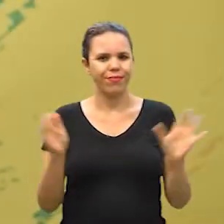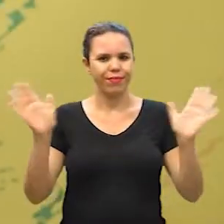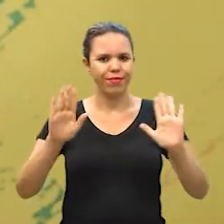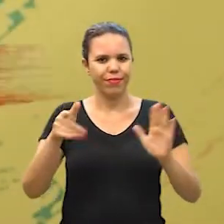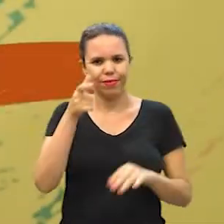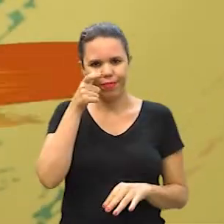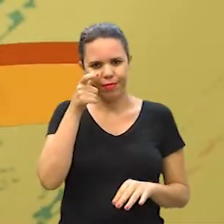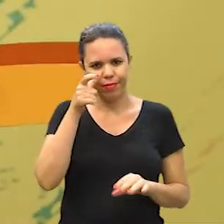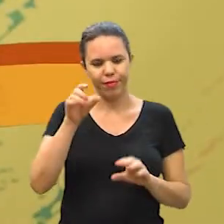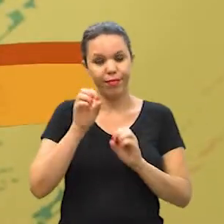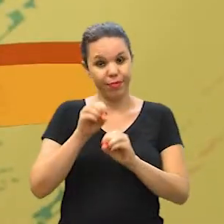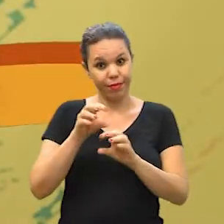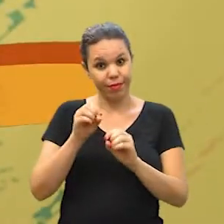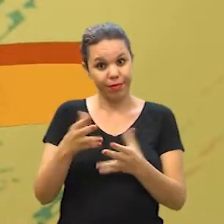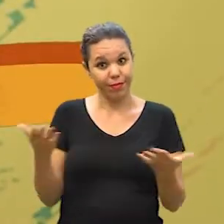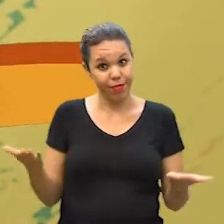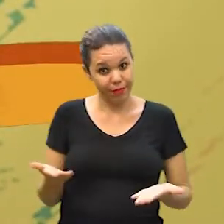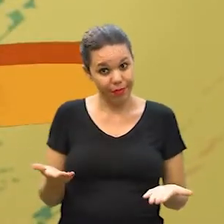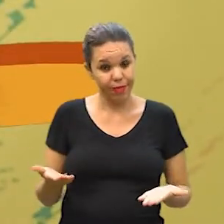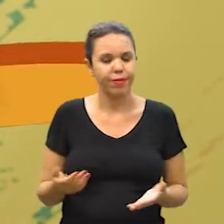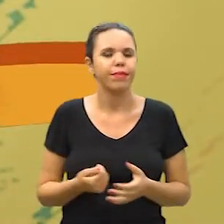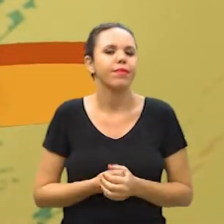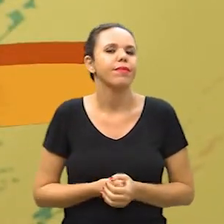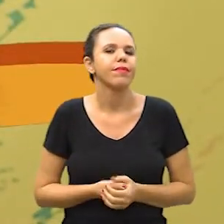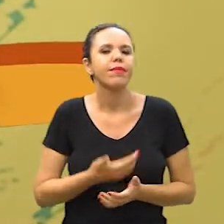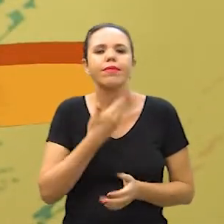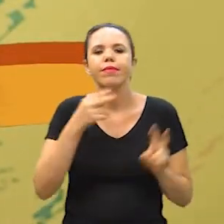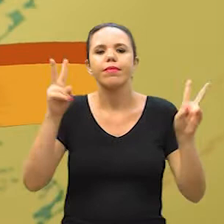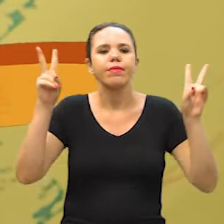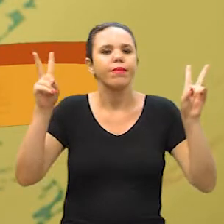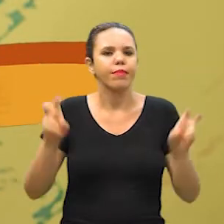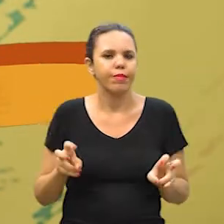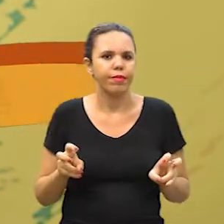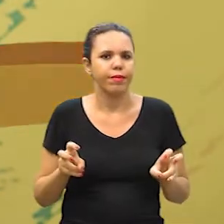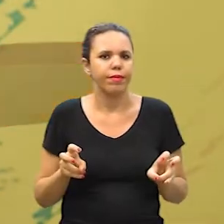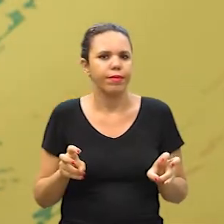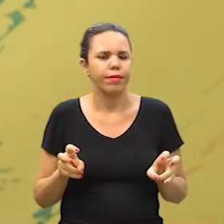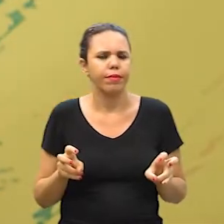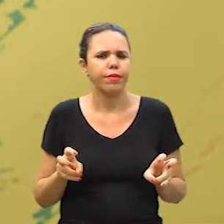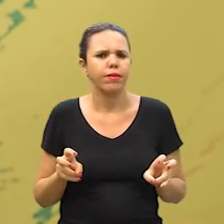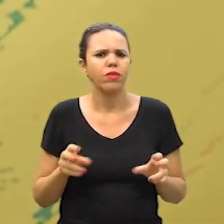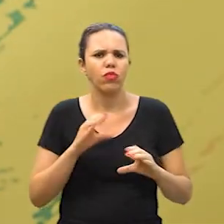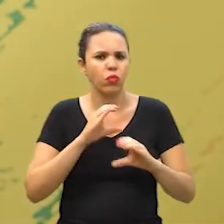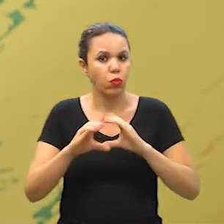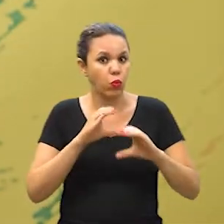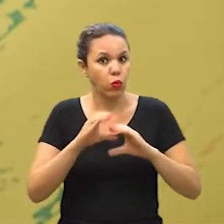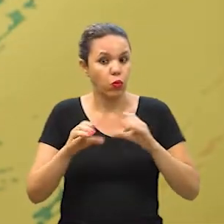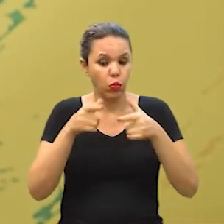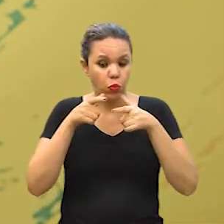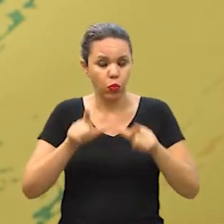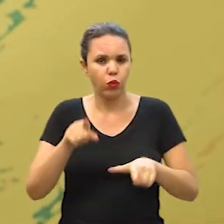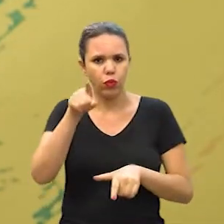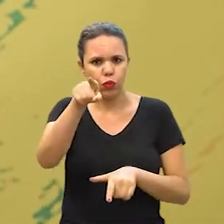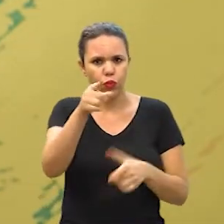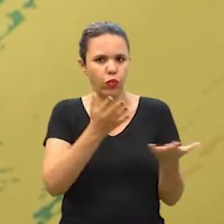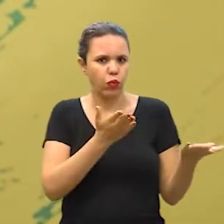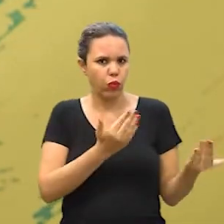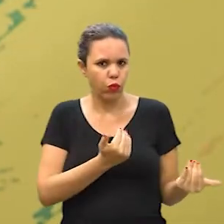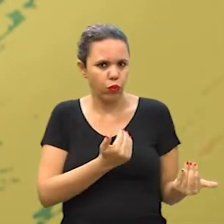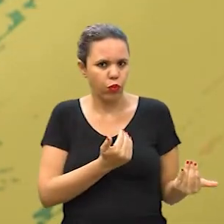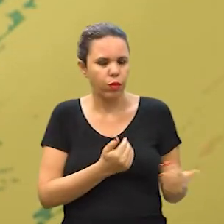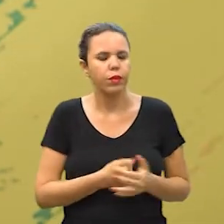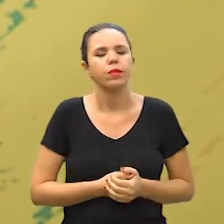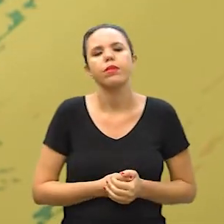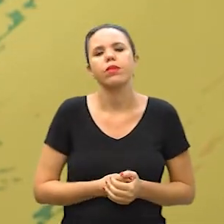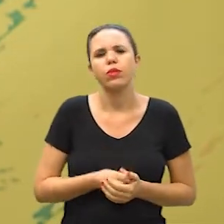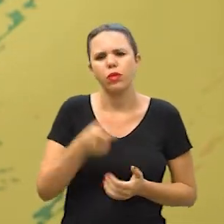Bom, é o quadro de Olho na Educação e olha só, hoje a gente vai falar sobre intercâmbio. Então, quer dizer, você que é jovem,